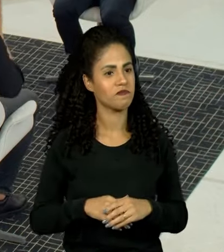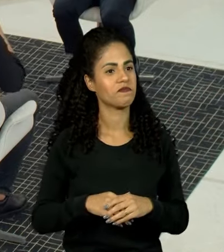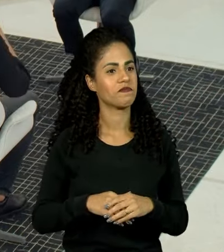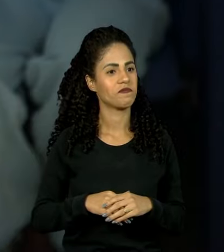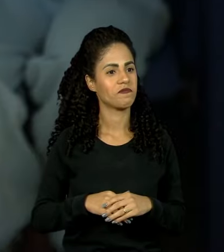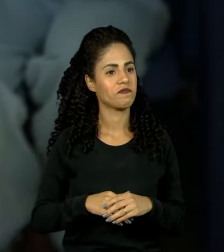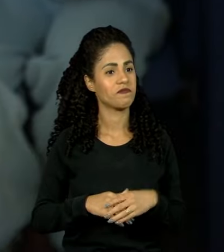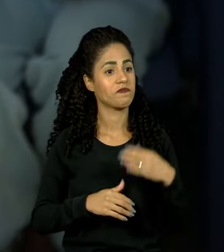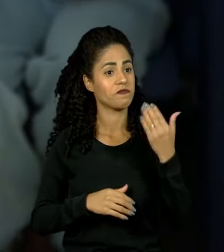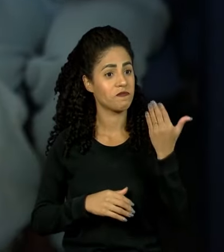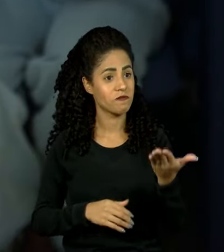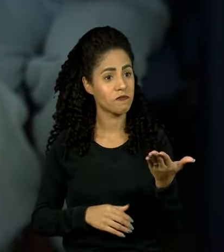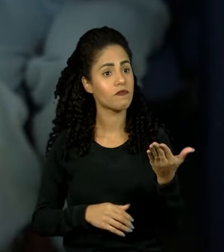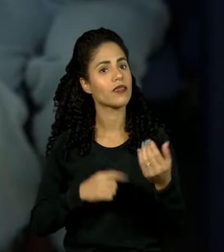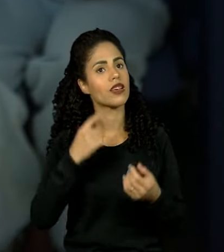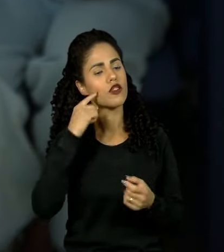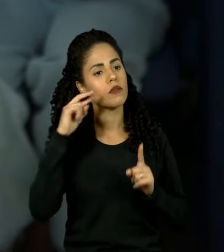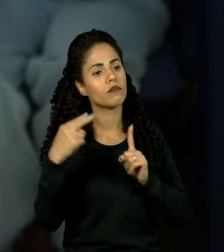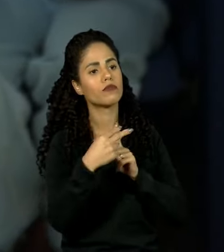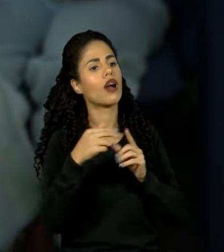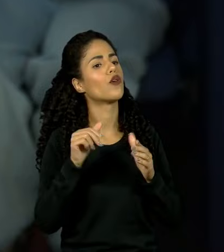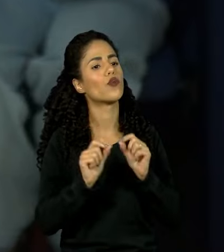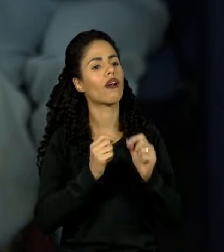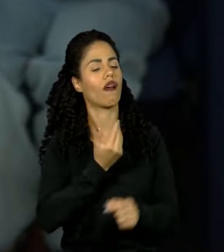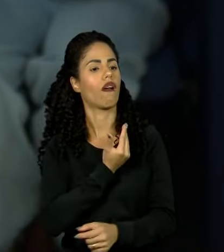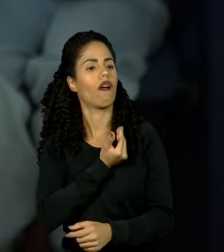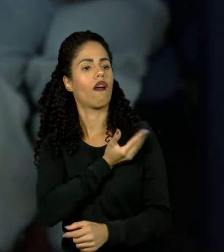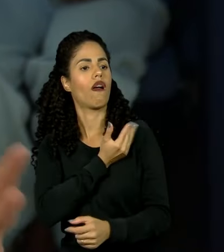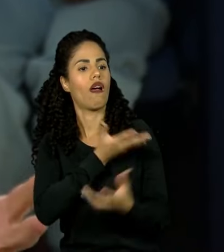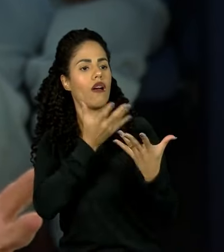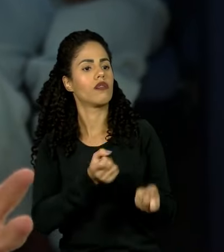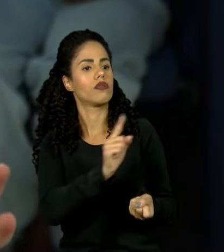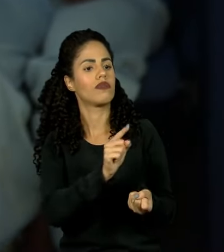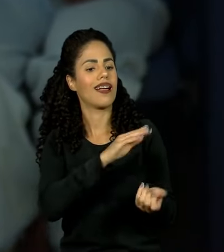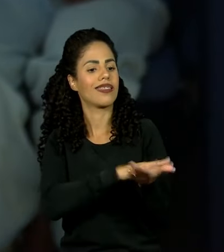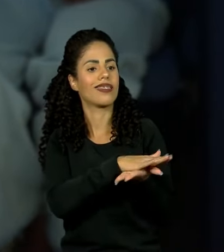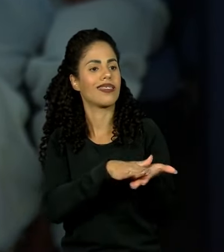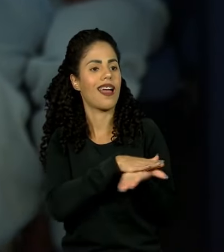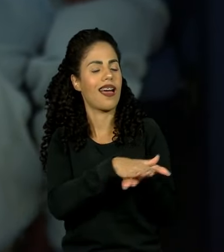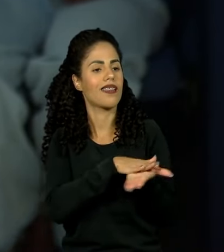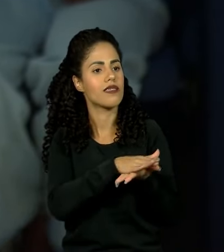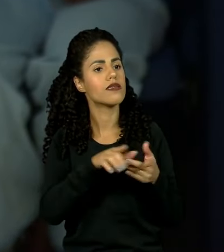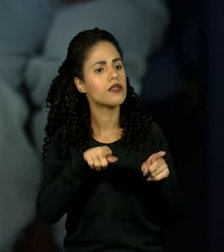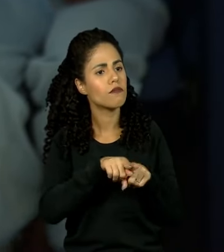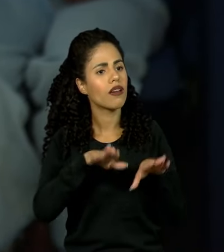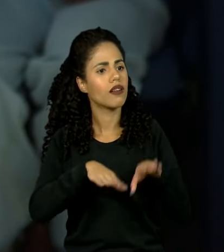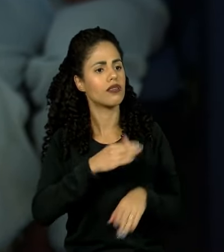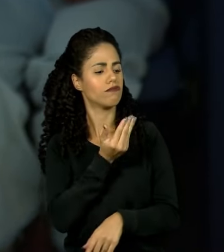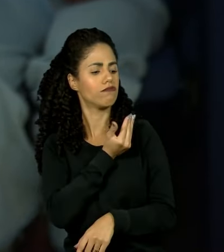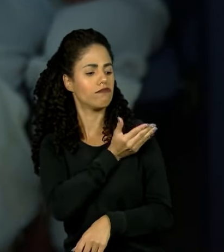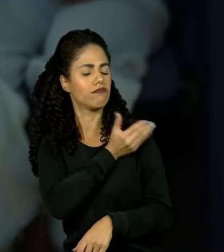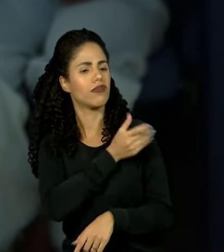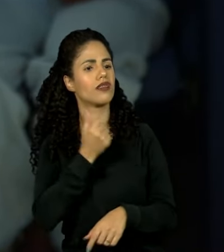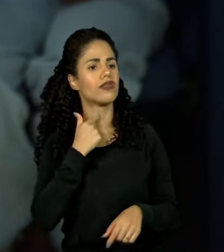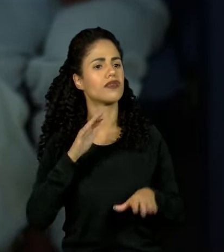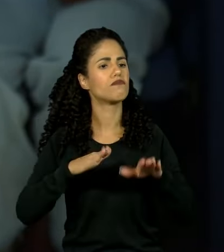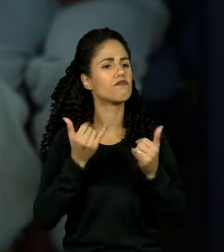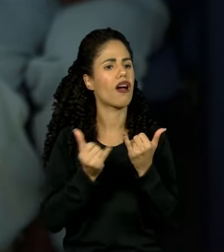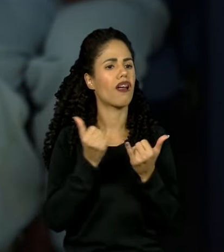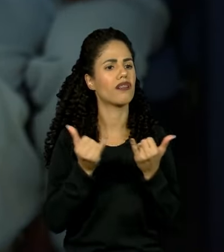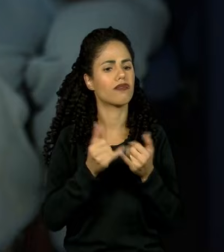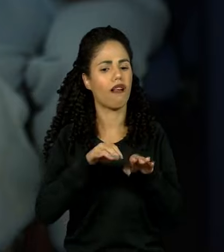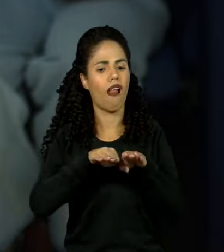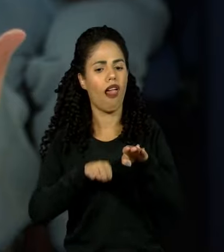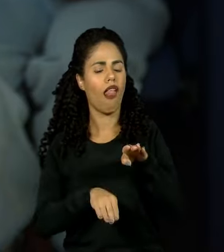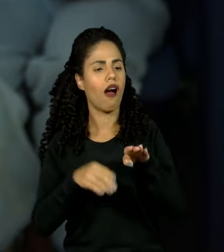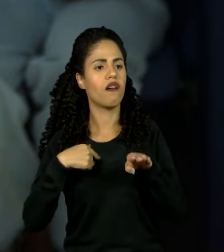Queiros Essa visão inclusive do não preconceito Né nenhuma forma de preconceito preconceito enfei as relações humanas né alguém se